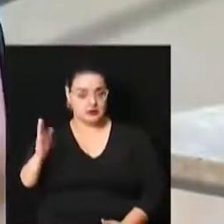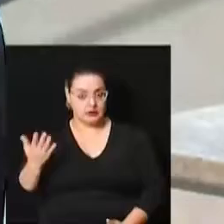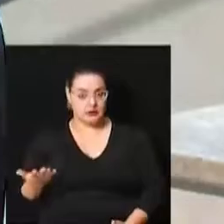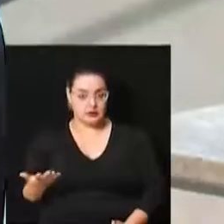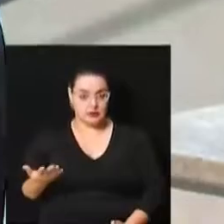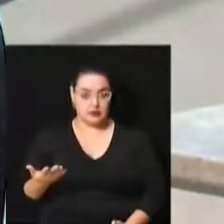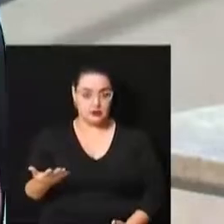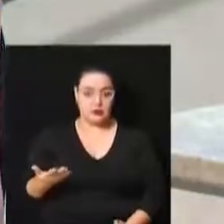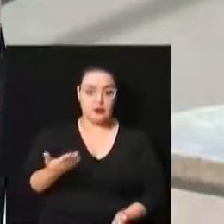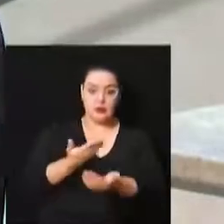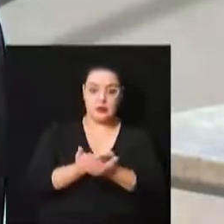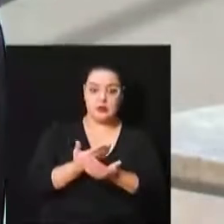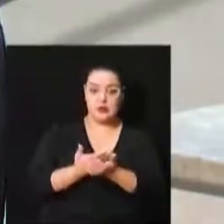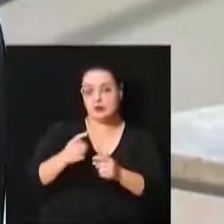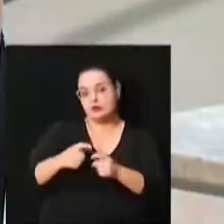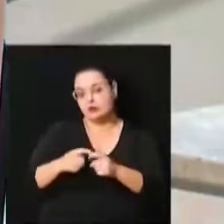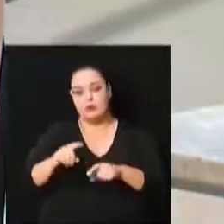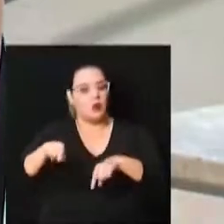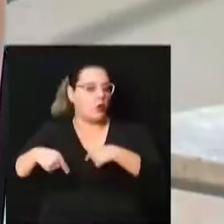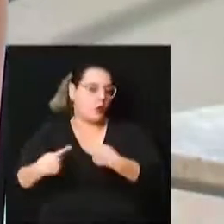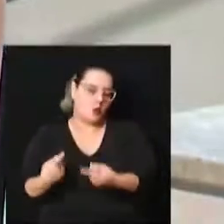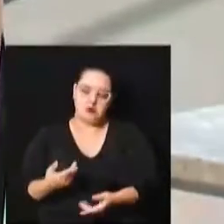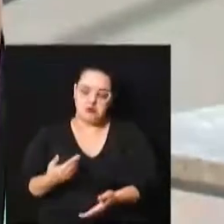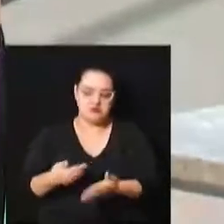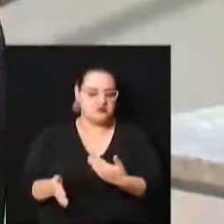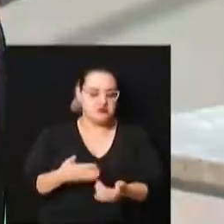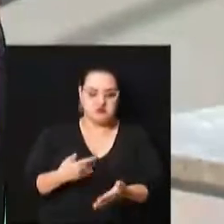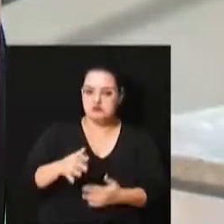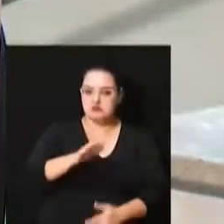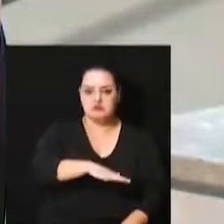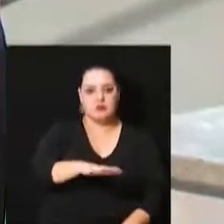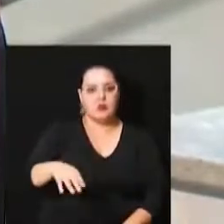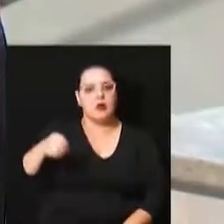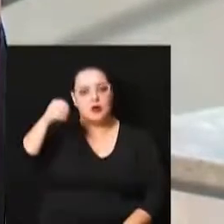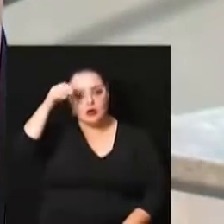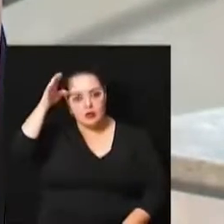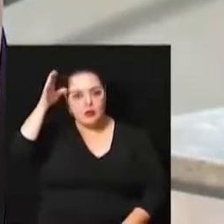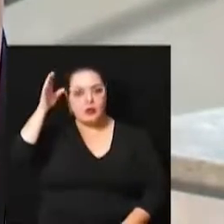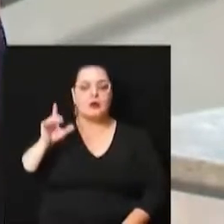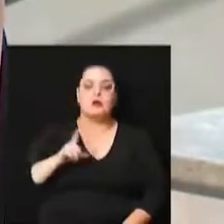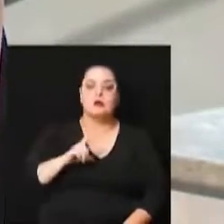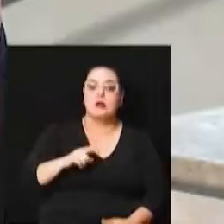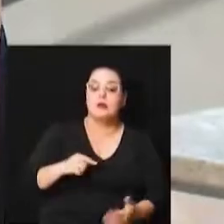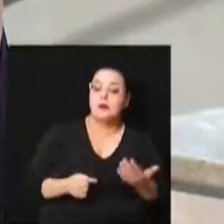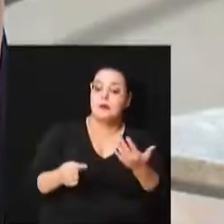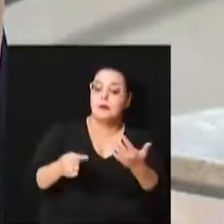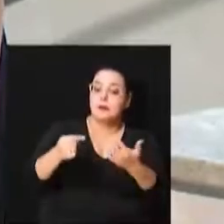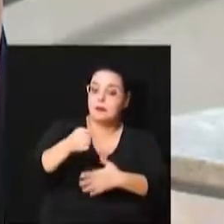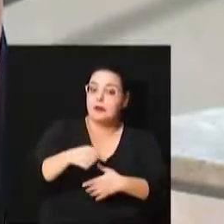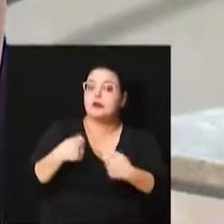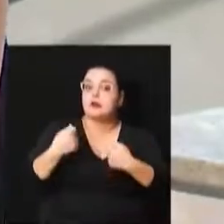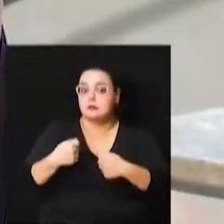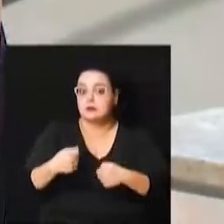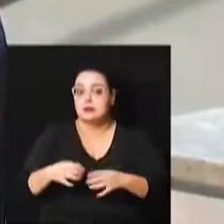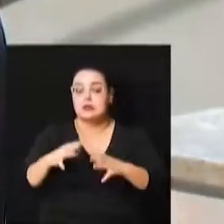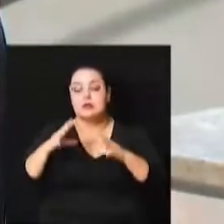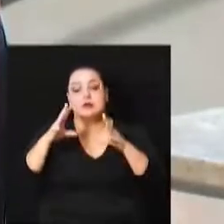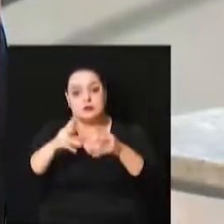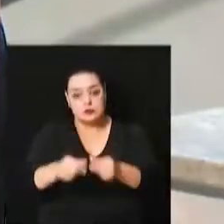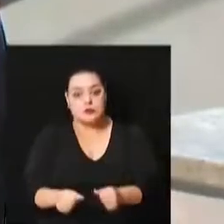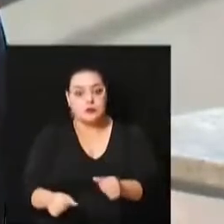candidatar para estudar medicina lá ou qualquer outra área de conhecimento, existem alguns pré-requisitos que você precisa